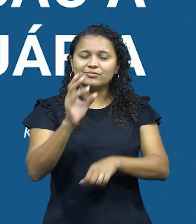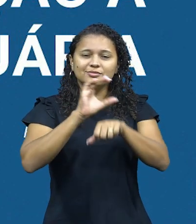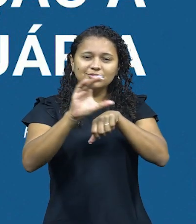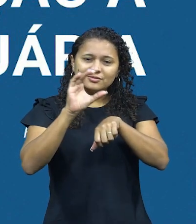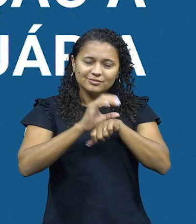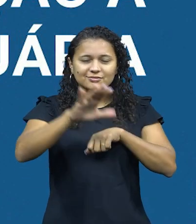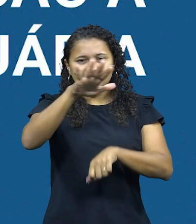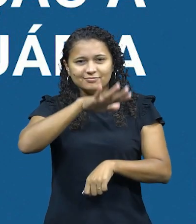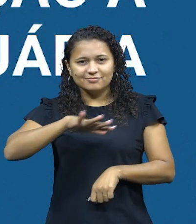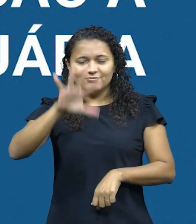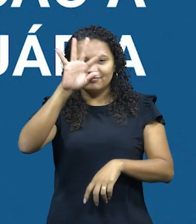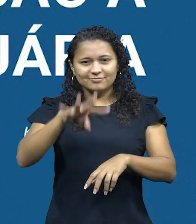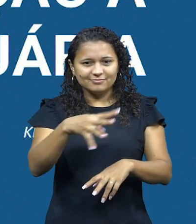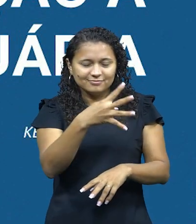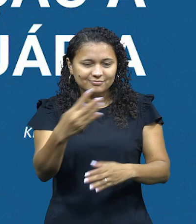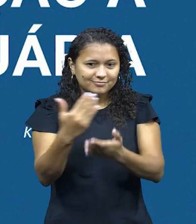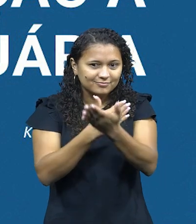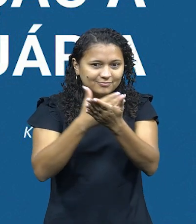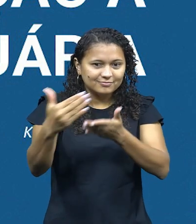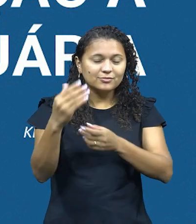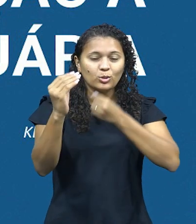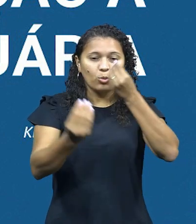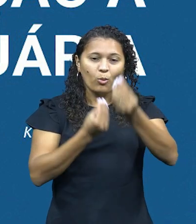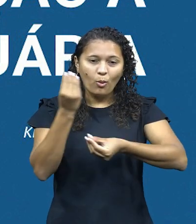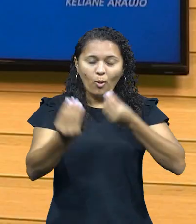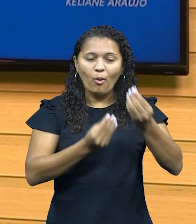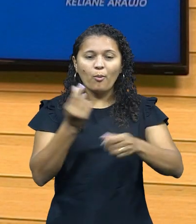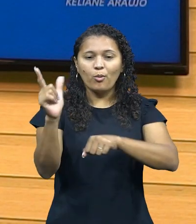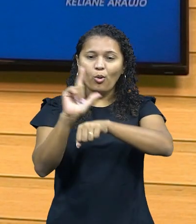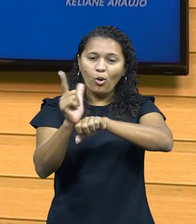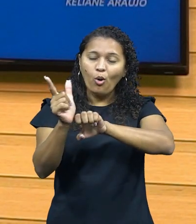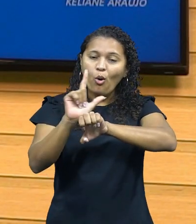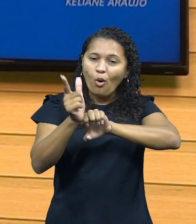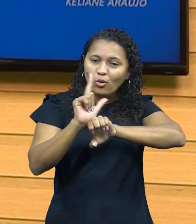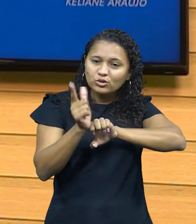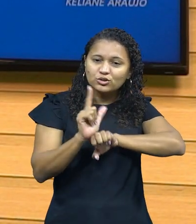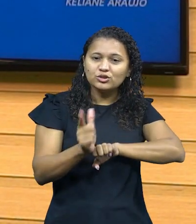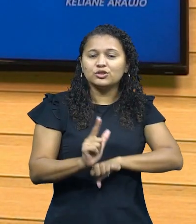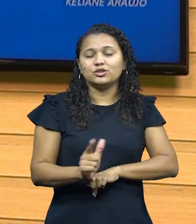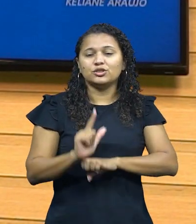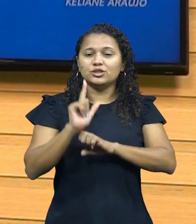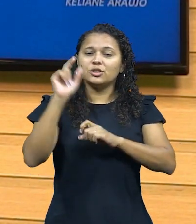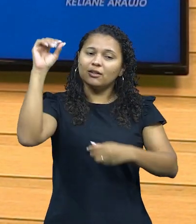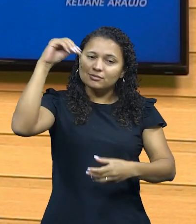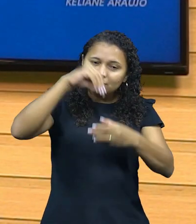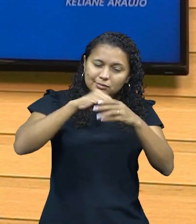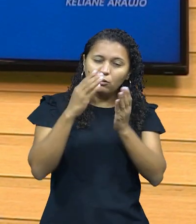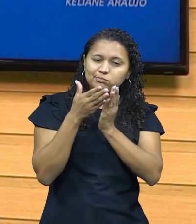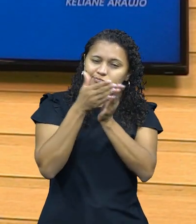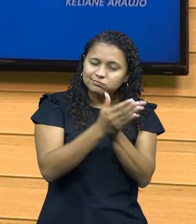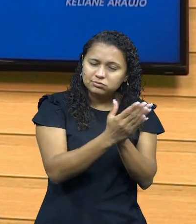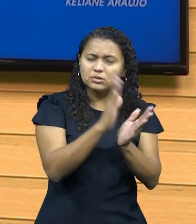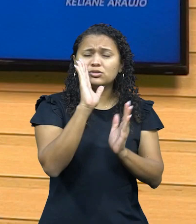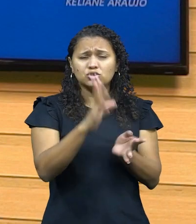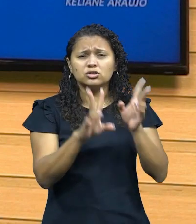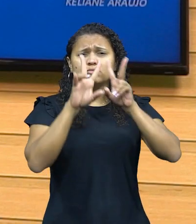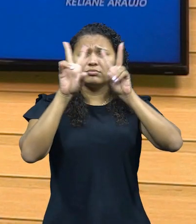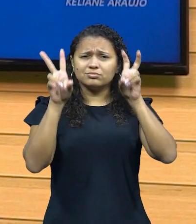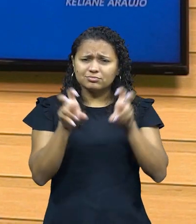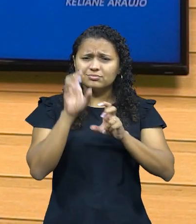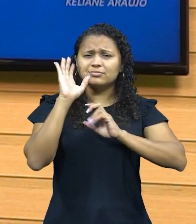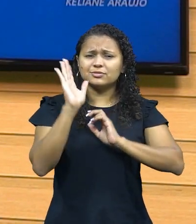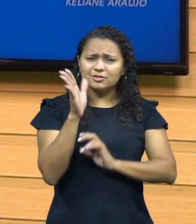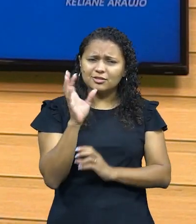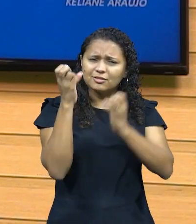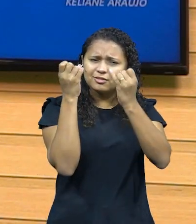bloco de introdução à logística portuária. Já falamos aqui sobre